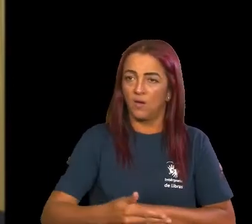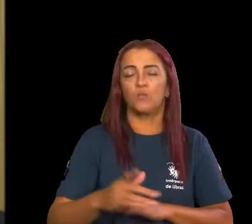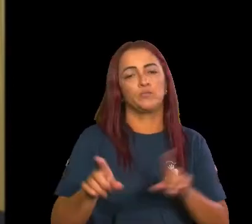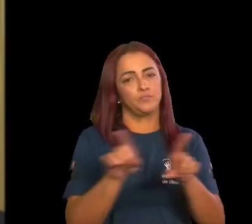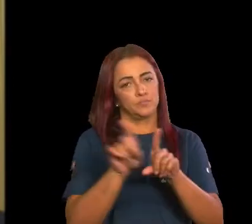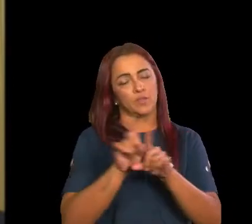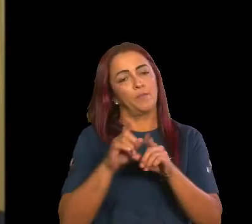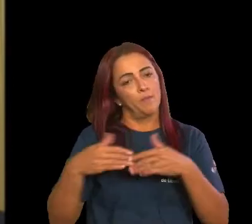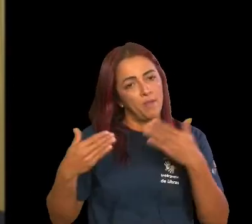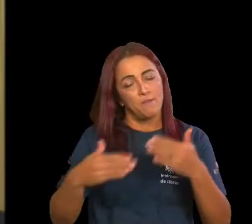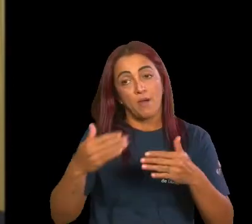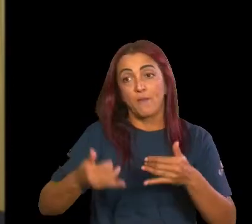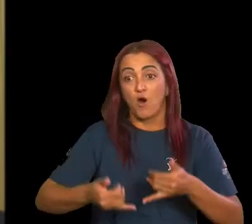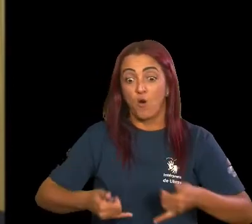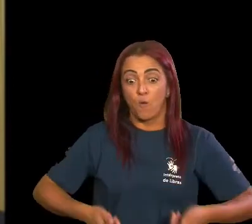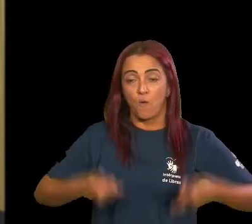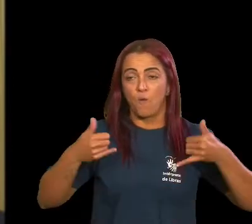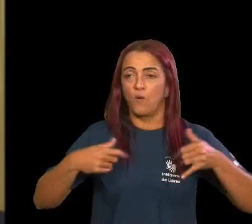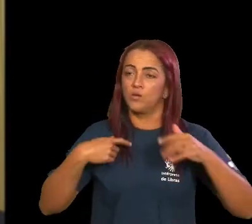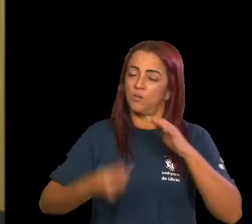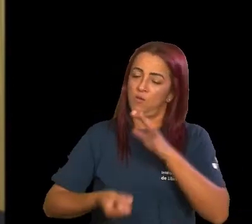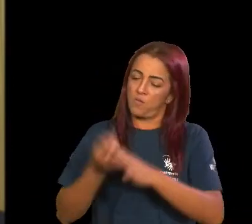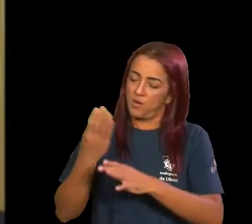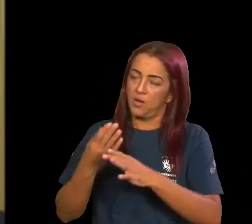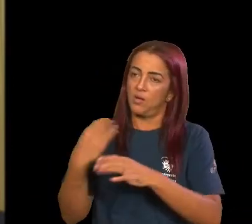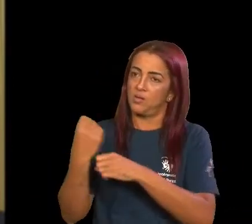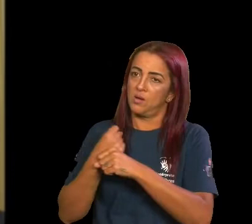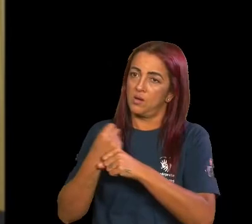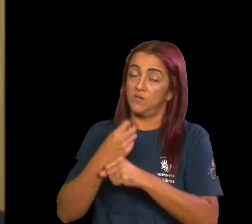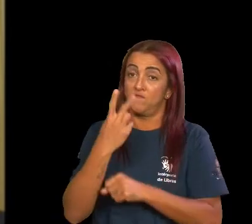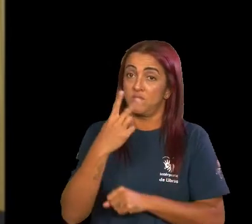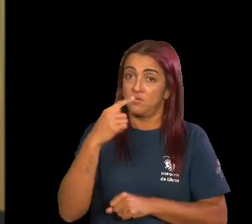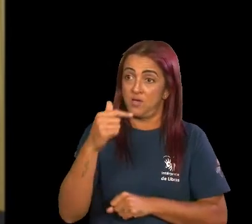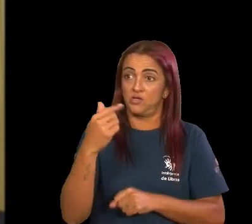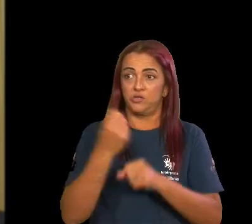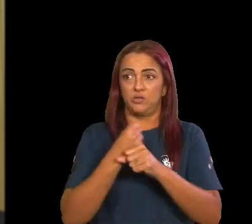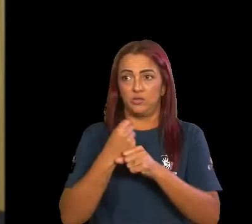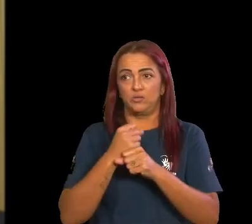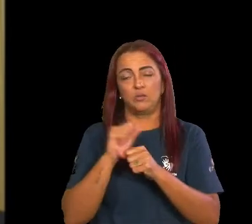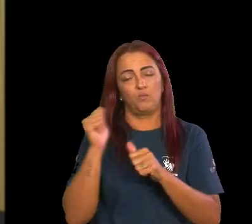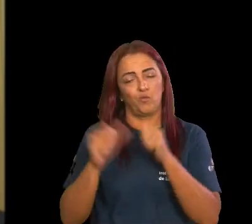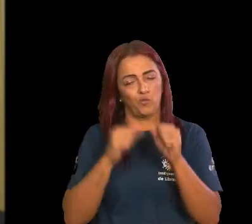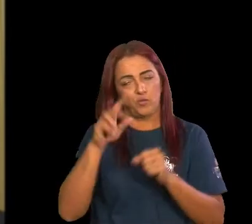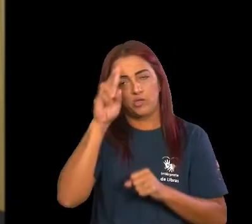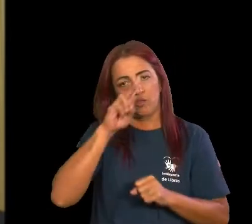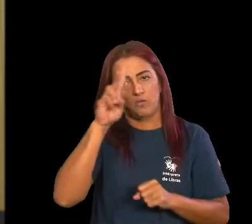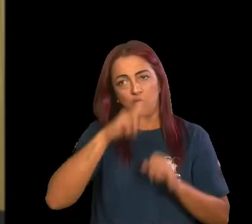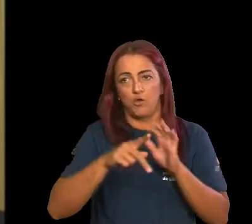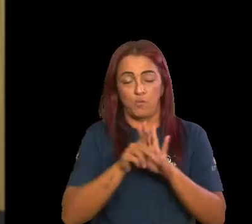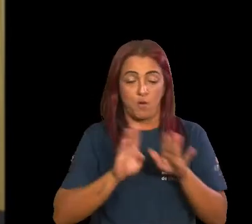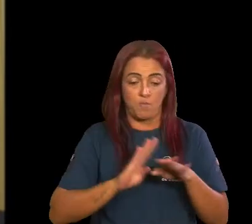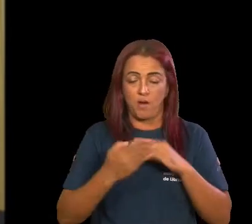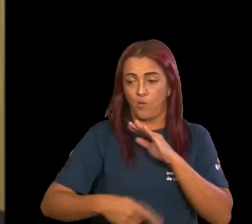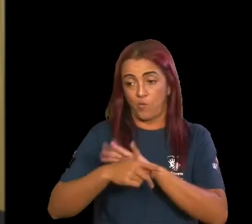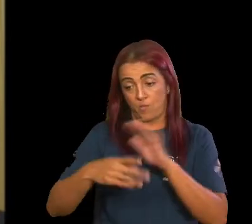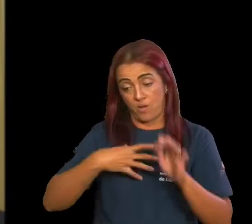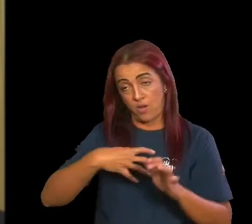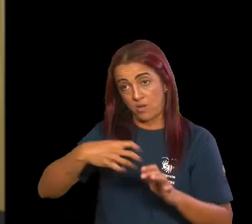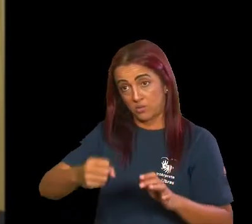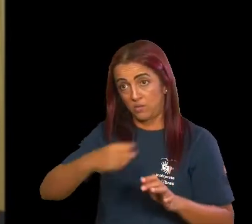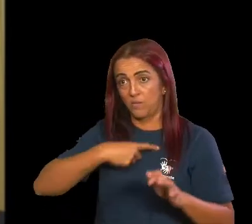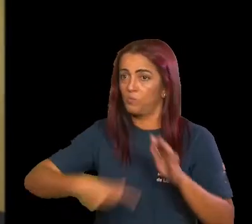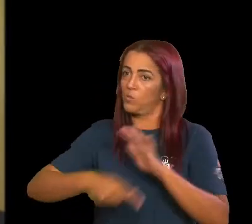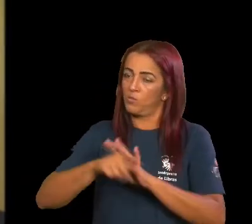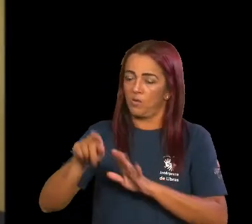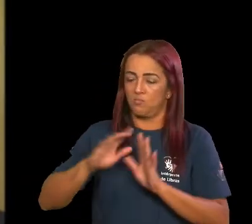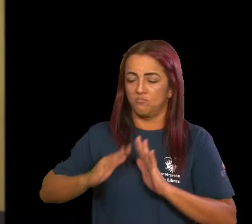da Pracatum, organização criada por ele há mais de 27 anos e que mudou a história do bairro do Candial em Salvador e de seus